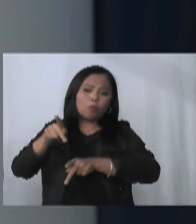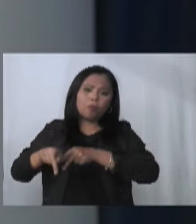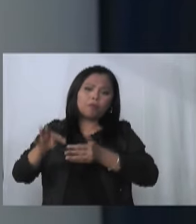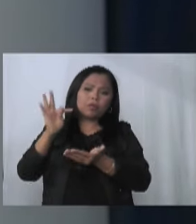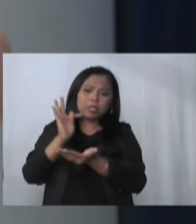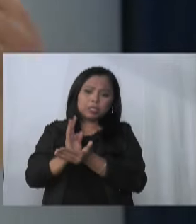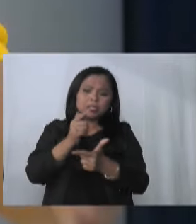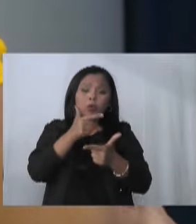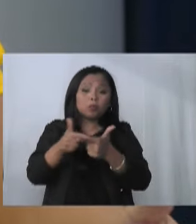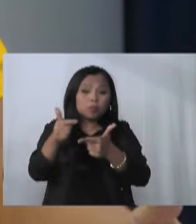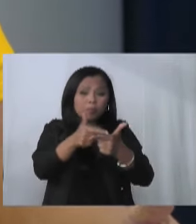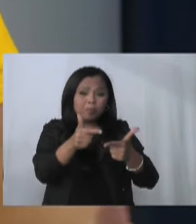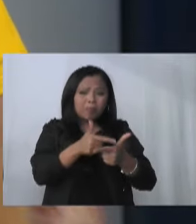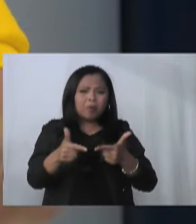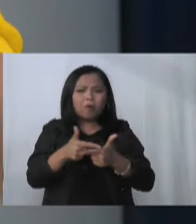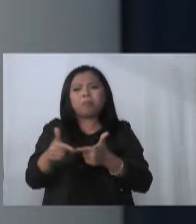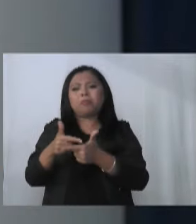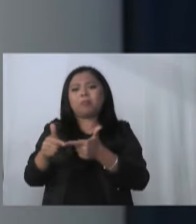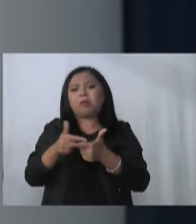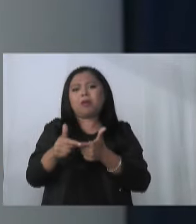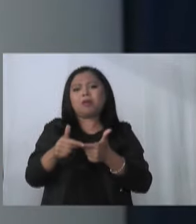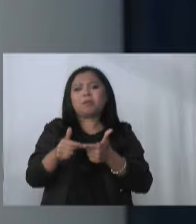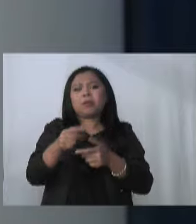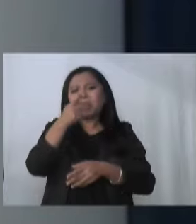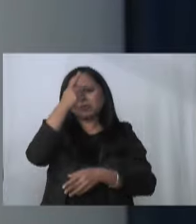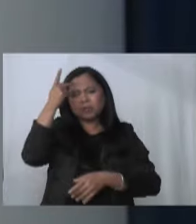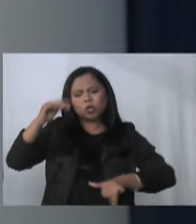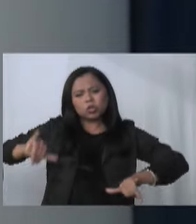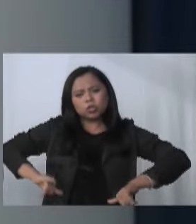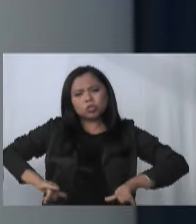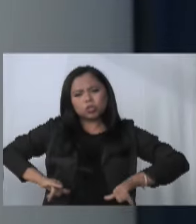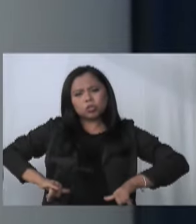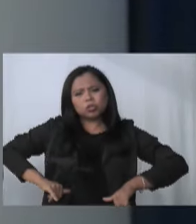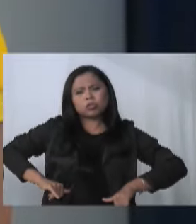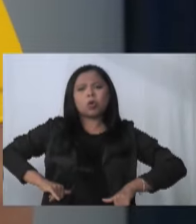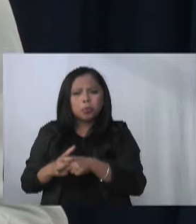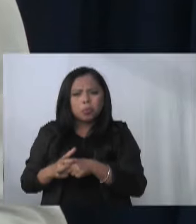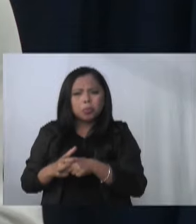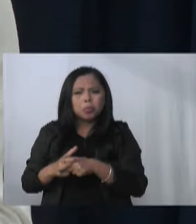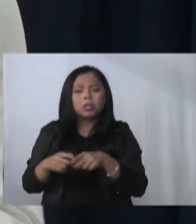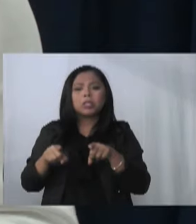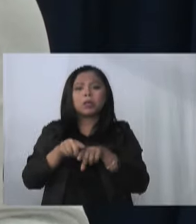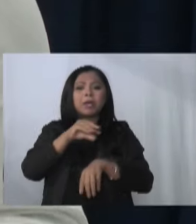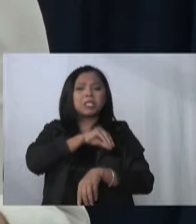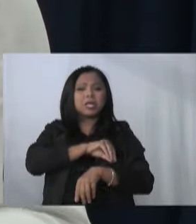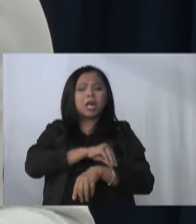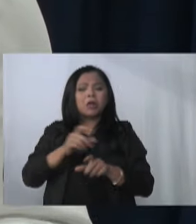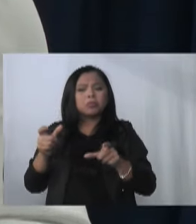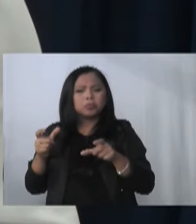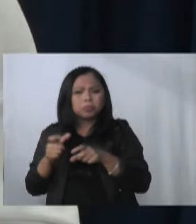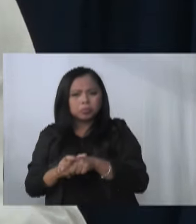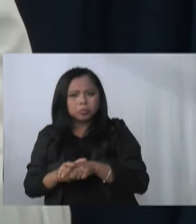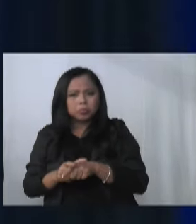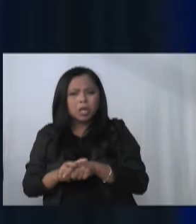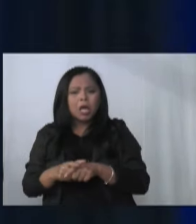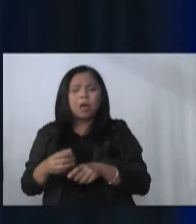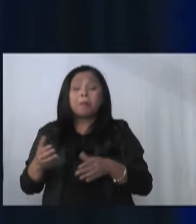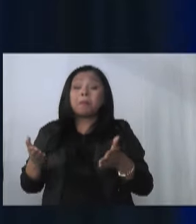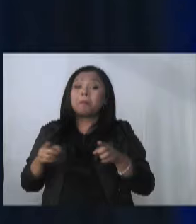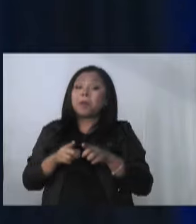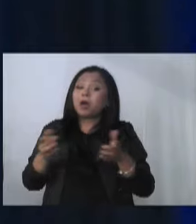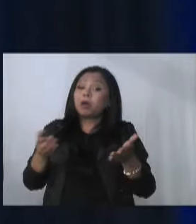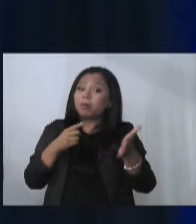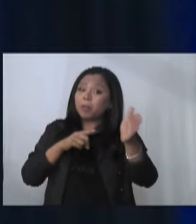povo sofre dentro de Teresina, as mazelas que o povo sofre na periferia de Teresina. O que que vai ser de diferente agora no